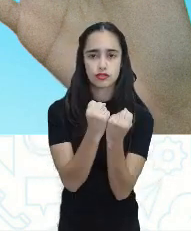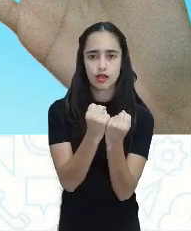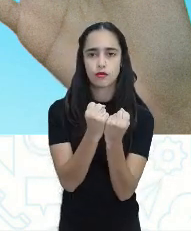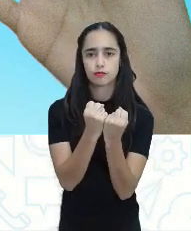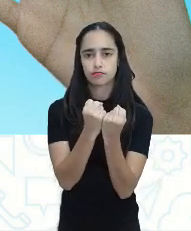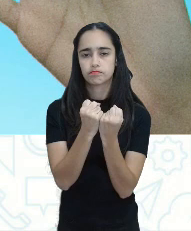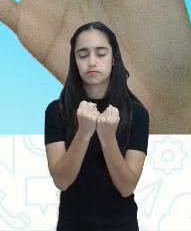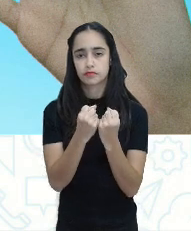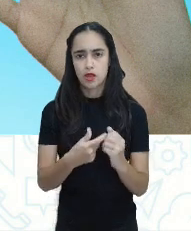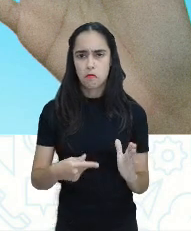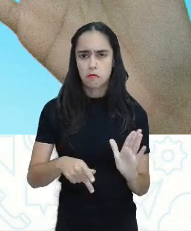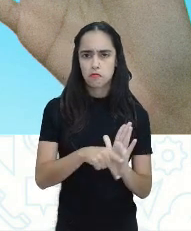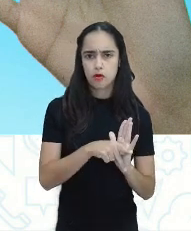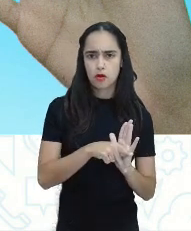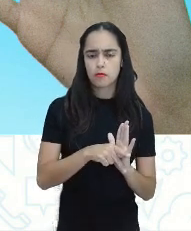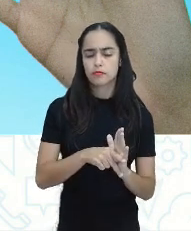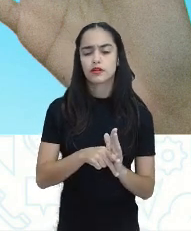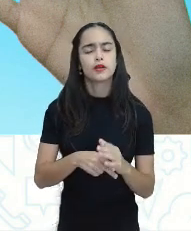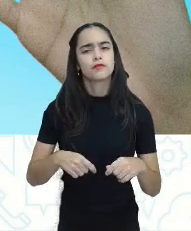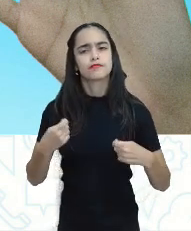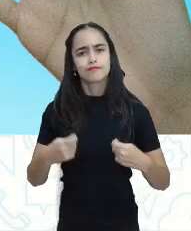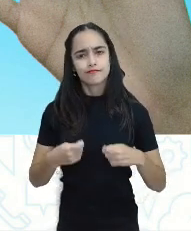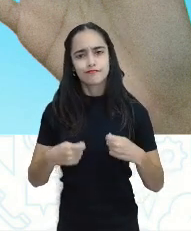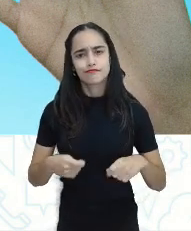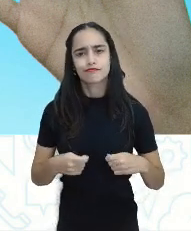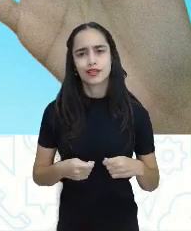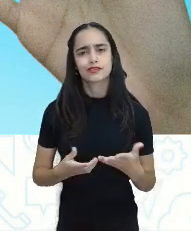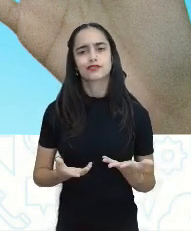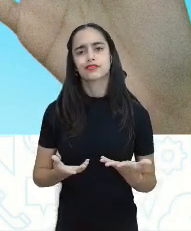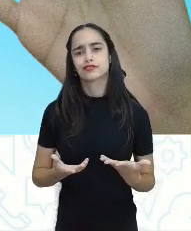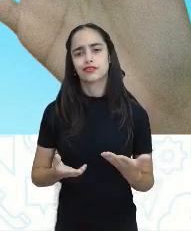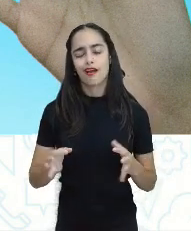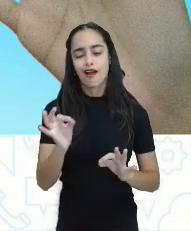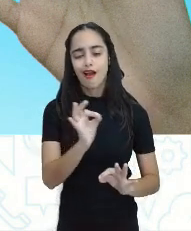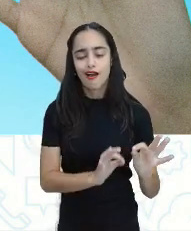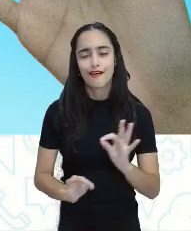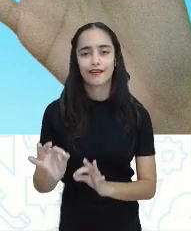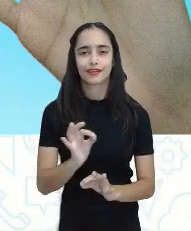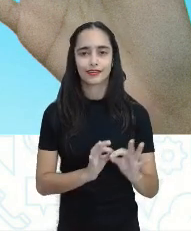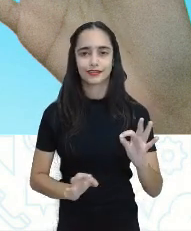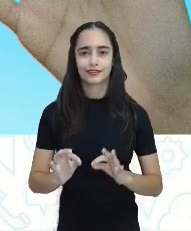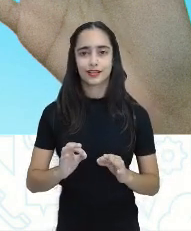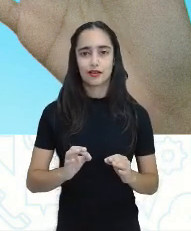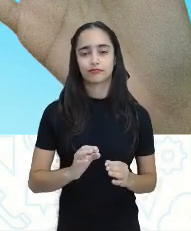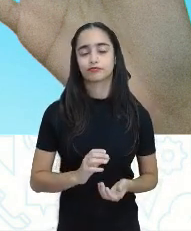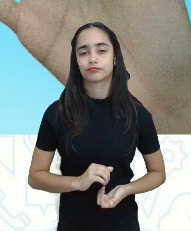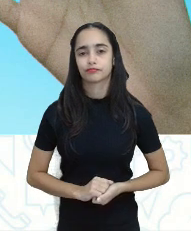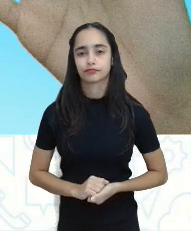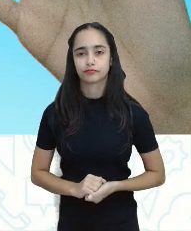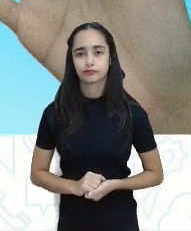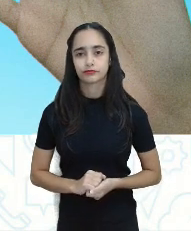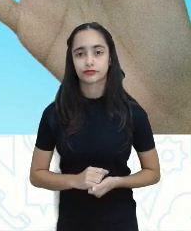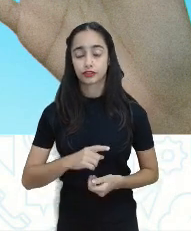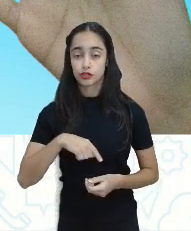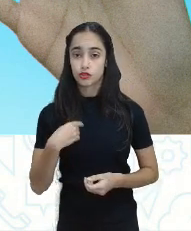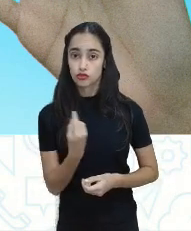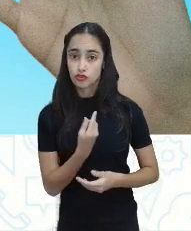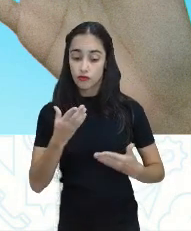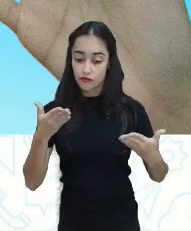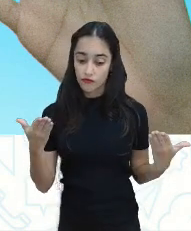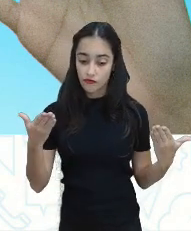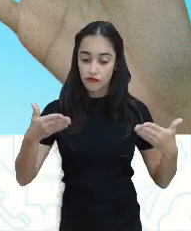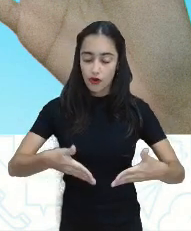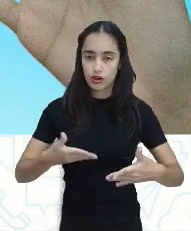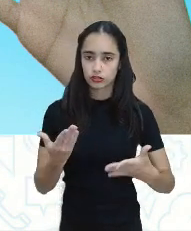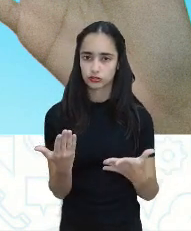sociais provocadas por essa desigual distribuição das terras rurais e urbanas. A gente está focando nas